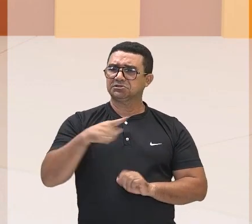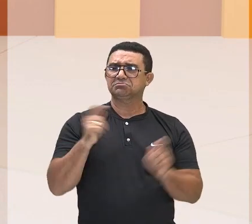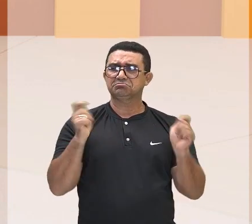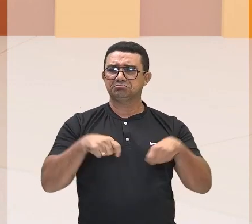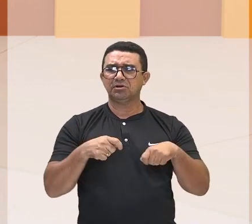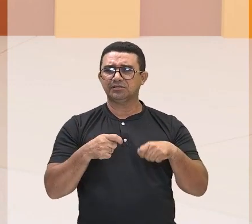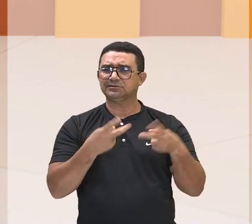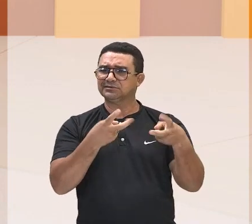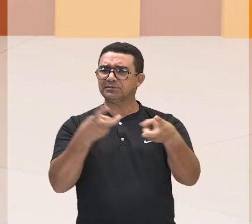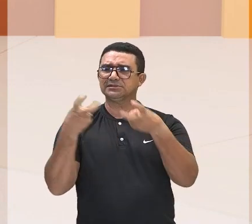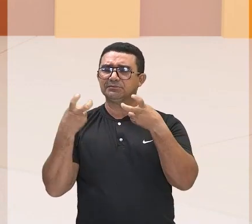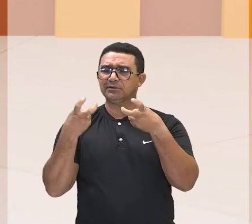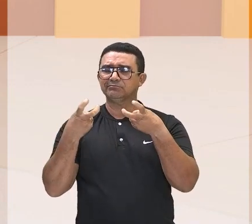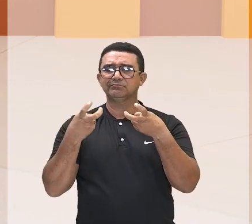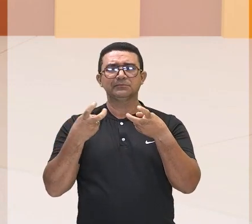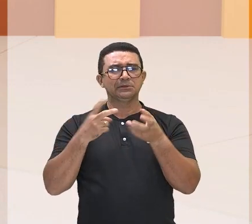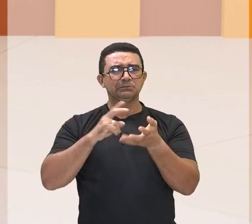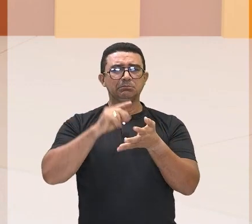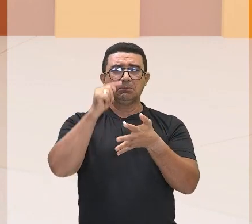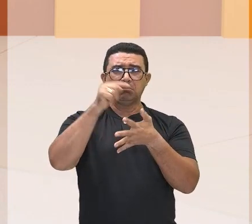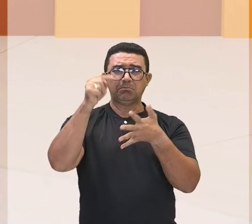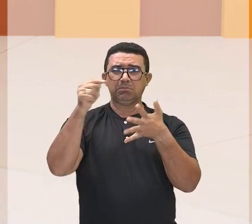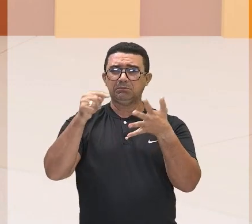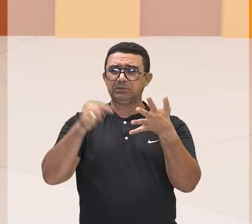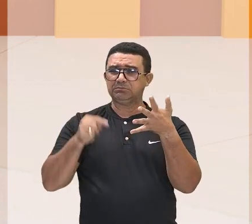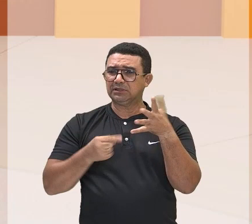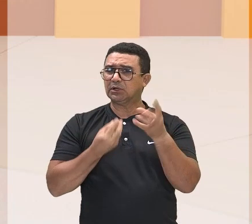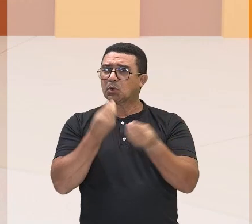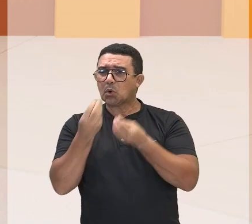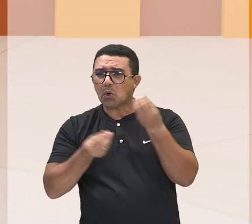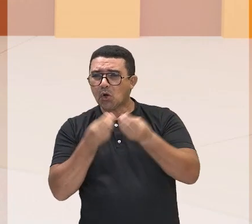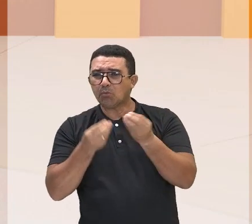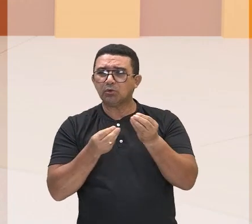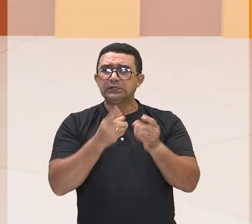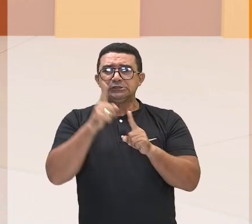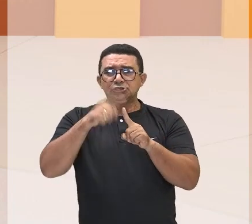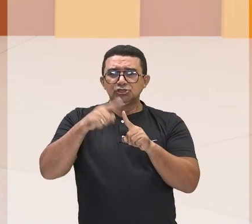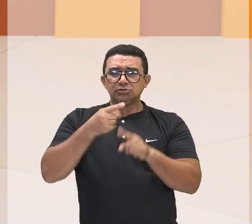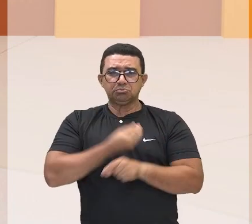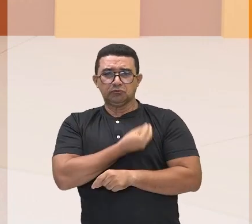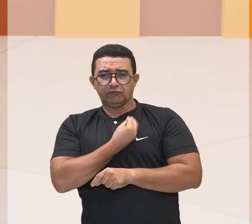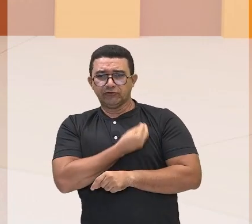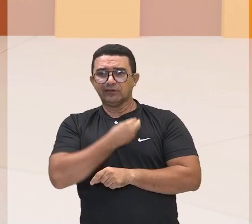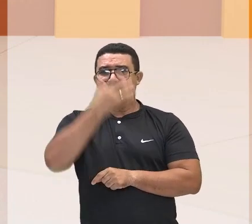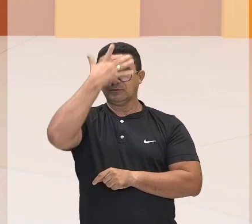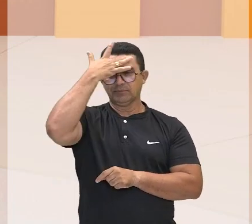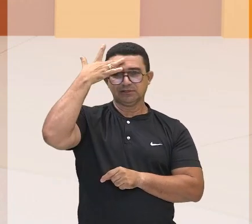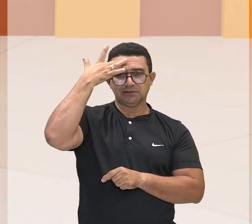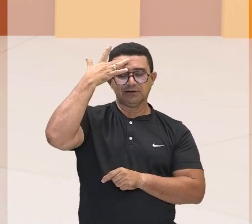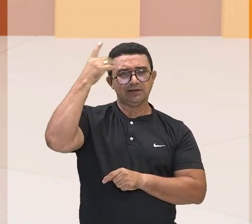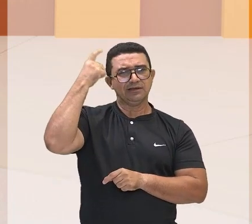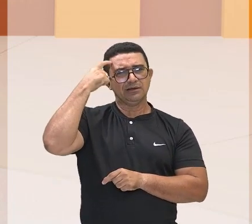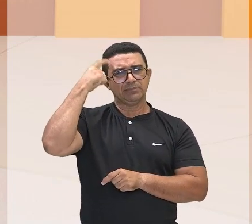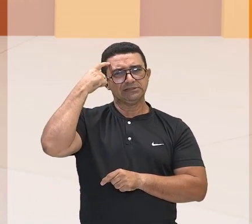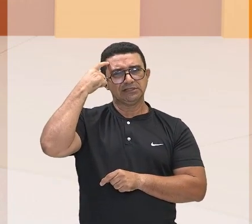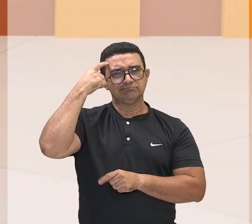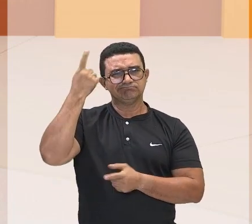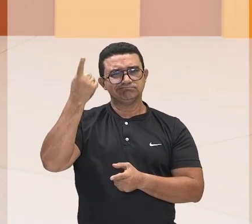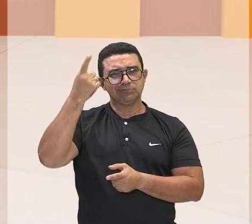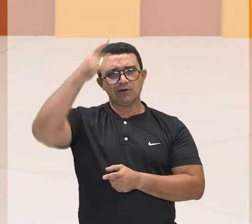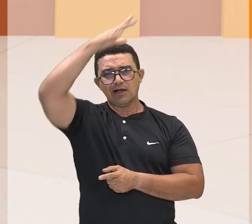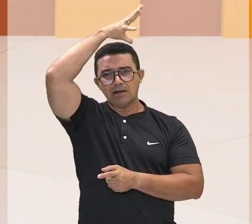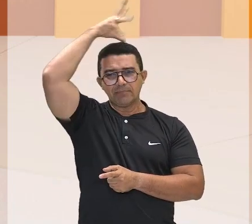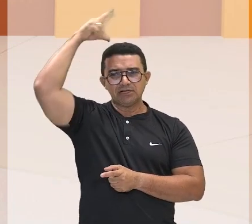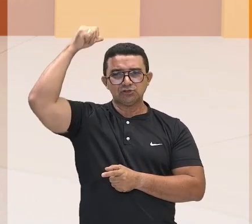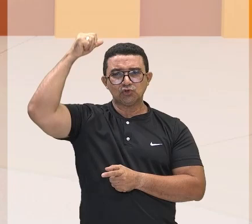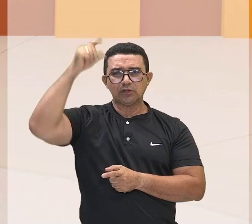observar, né, a diversidade que se tem, o modo de vida dessas pessoas. Agora, vocês imaginem aí que além do Amazonas tem